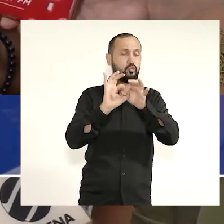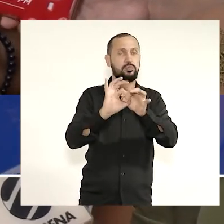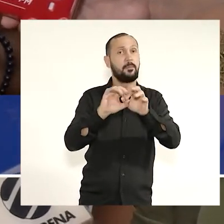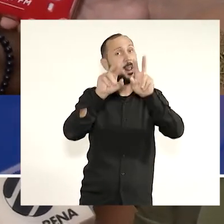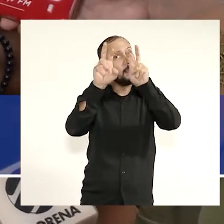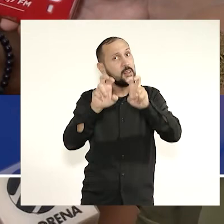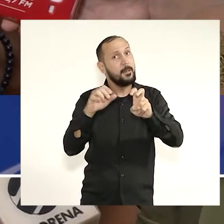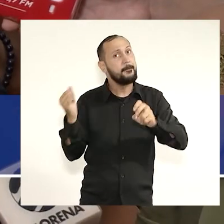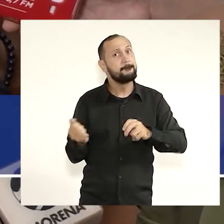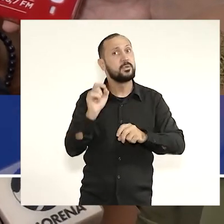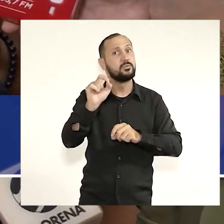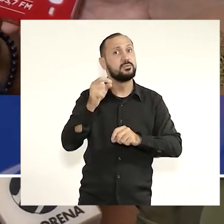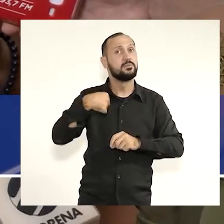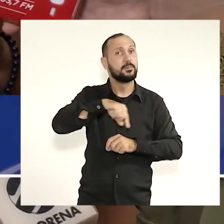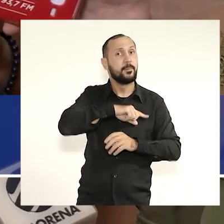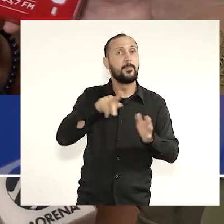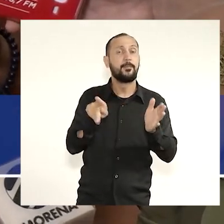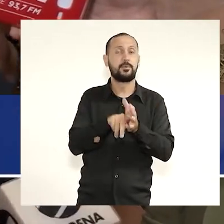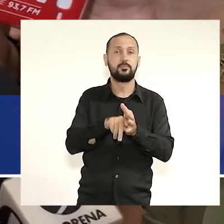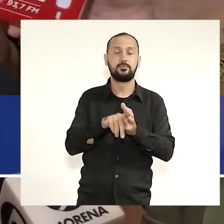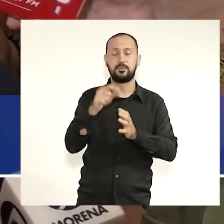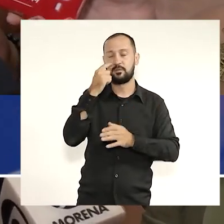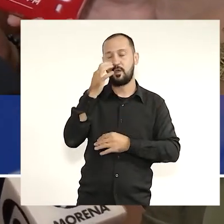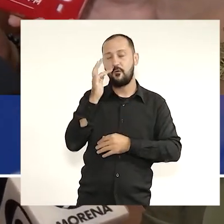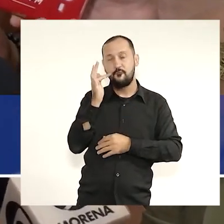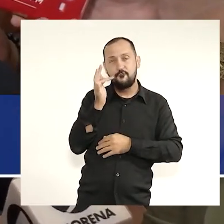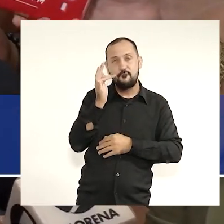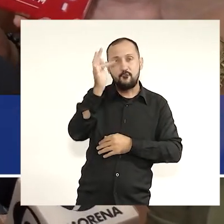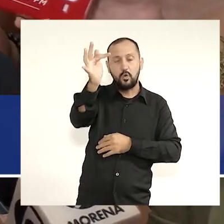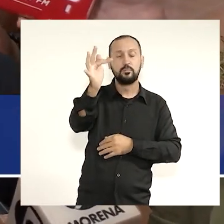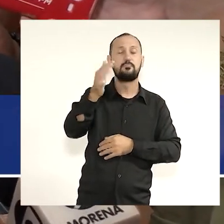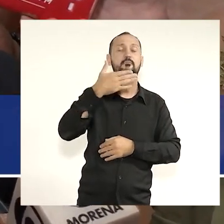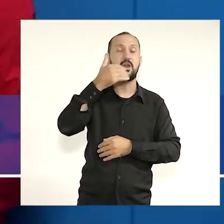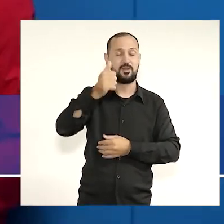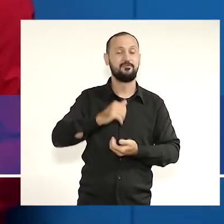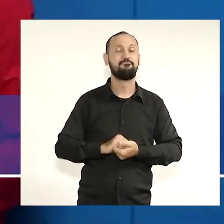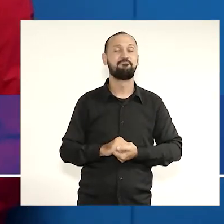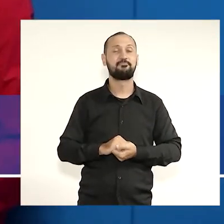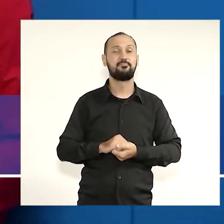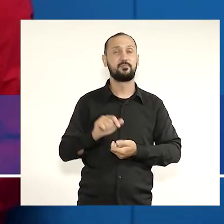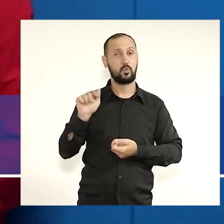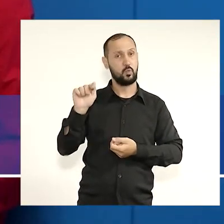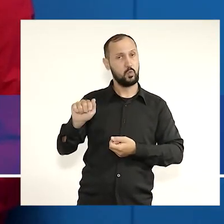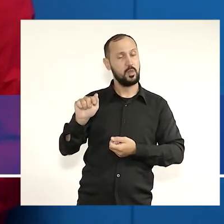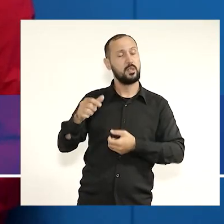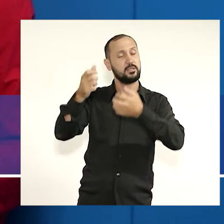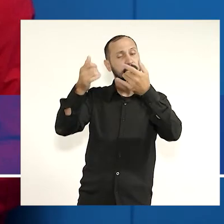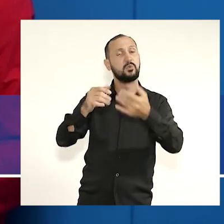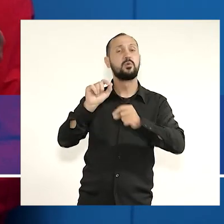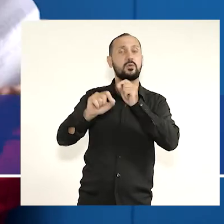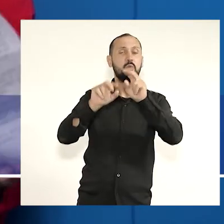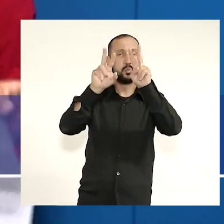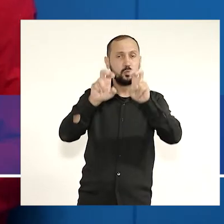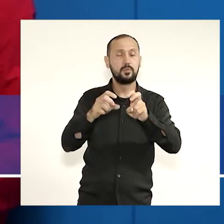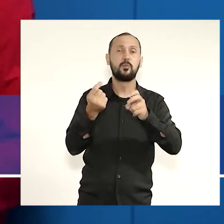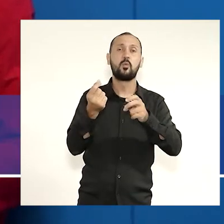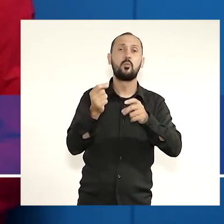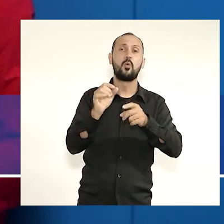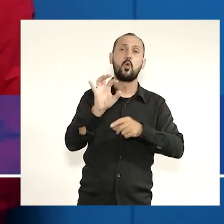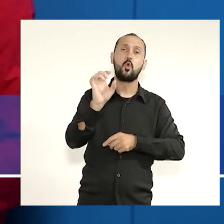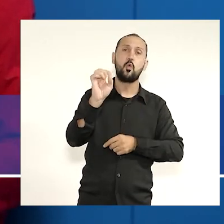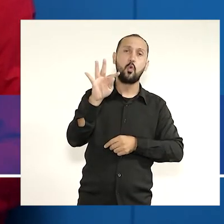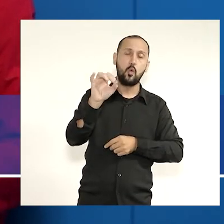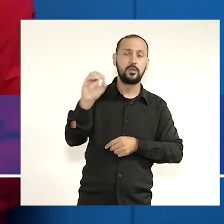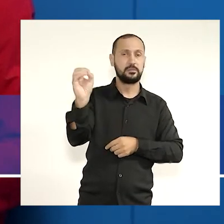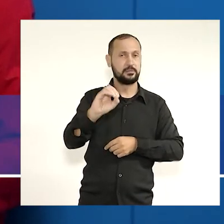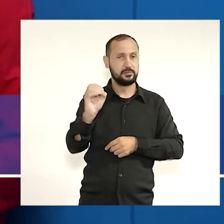conjunta pelas causas maiores da nossa gente, num horizonte muito melhor. A Zambuja pontuou que o governo debate questões como cota